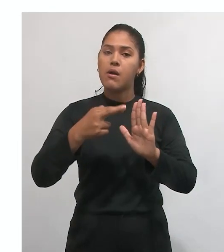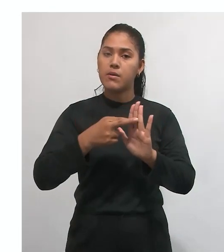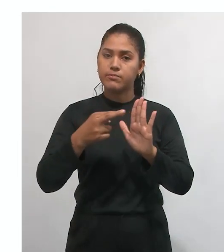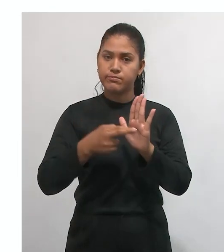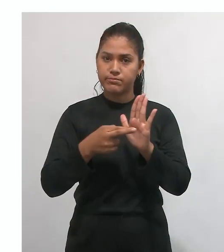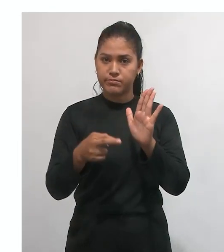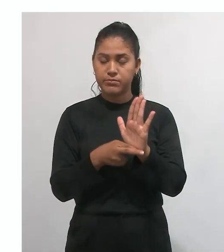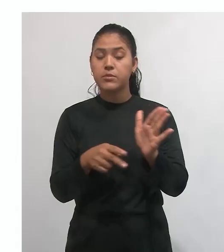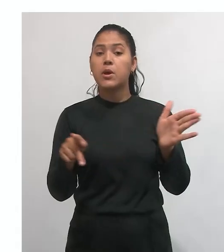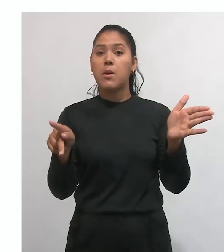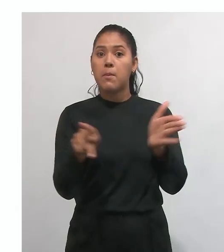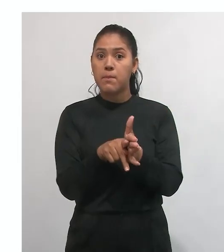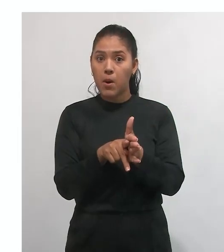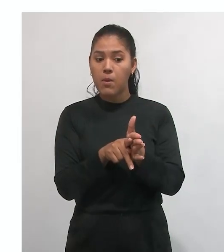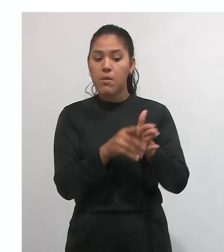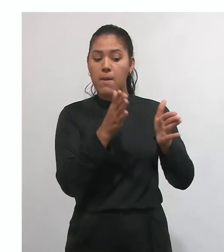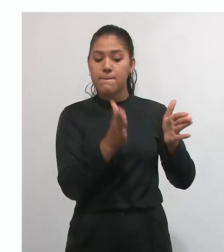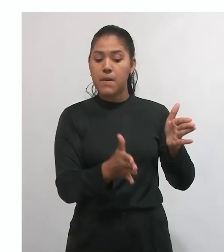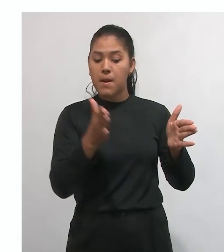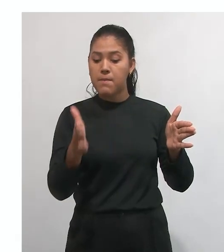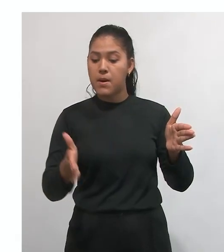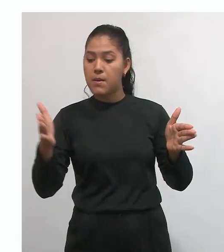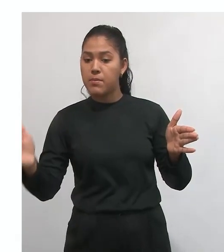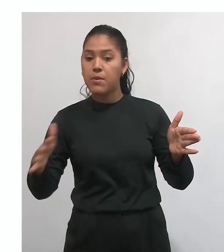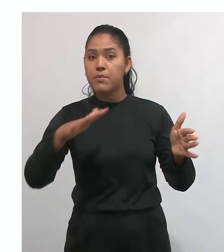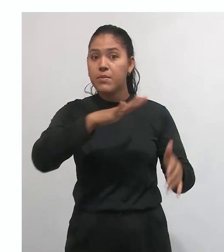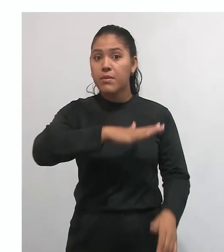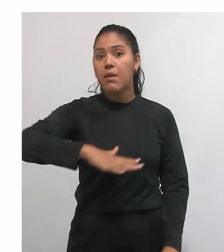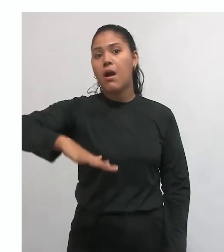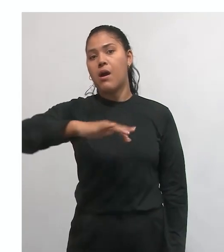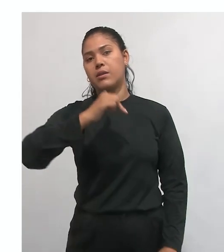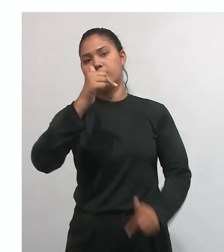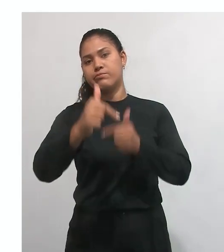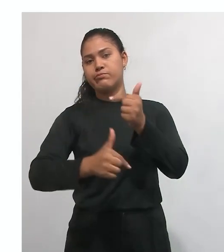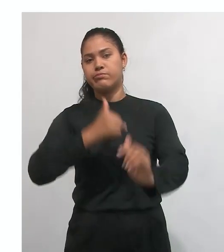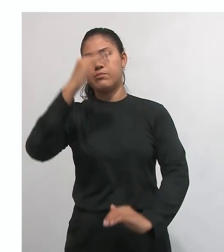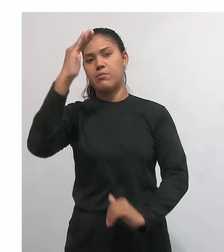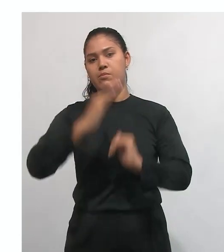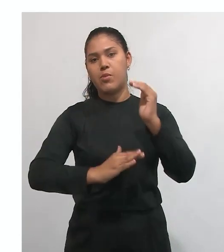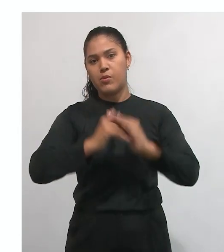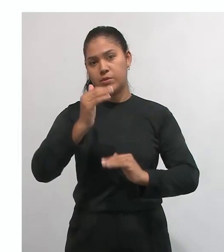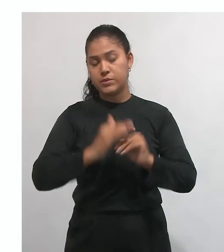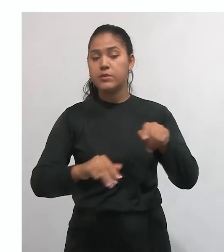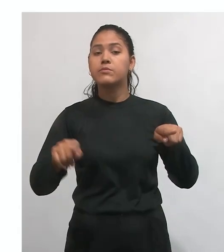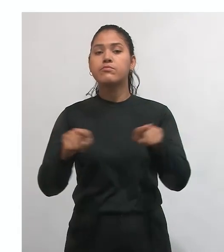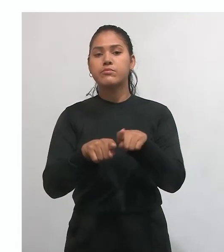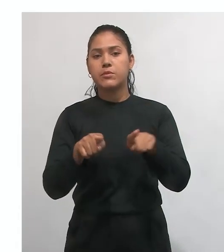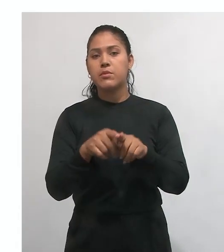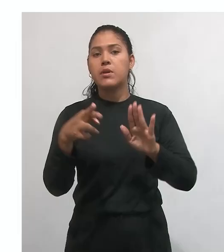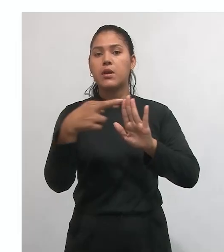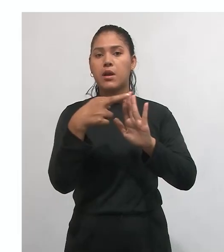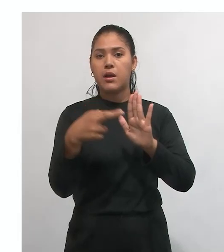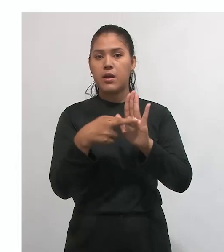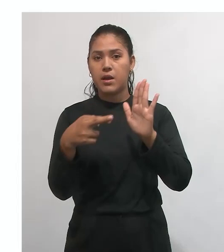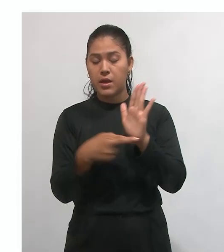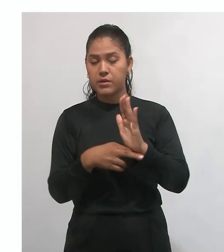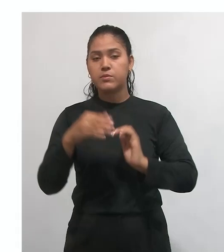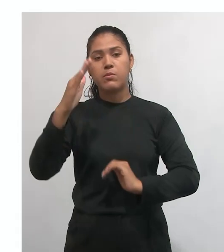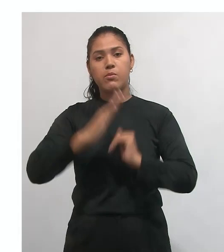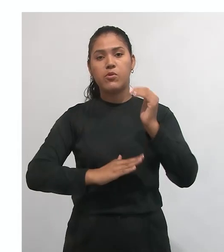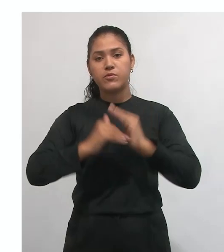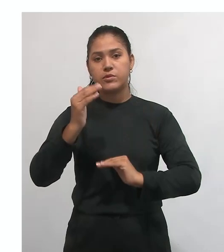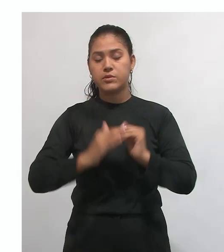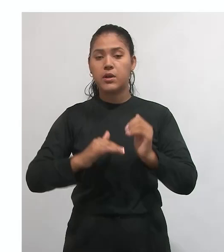os estatutos das respectivas carreiras profissionais e demais normativas educacionais e